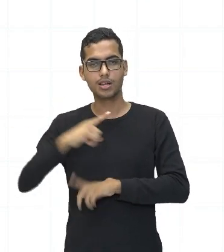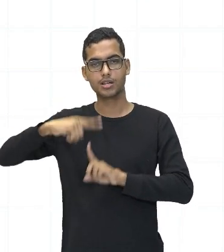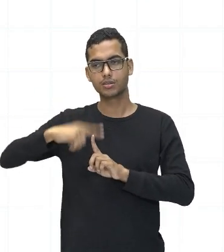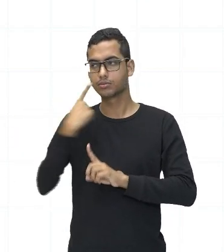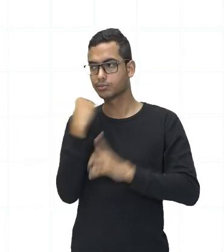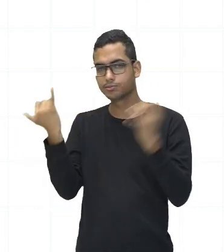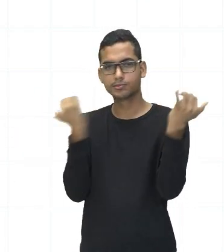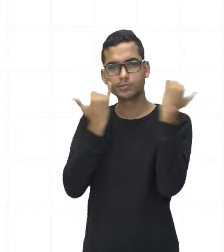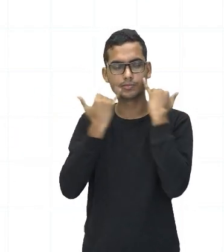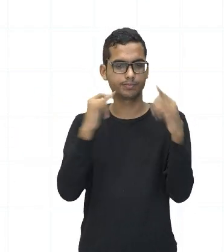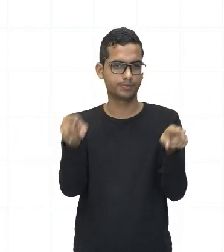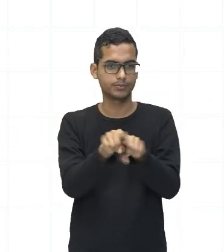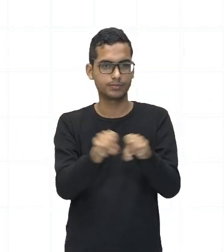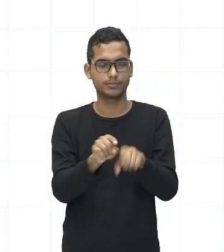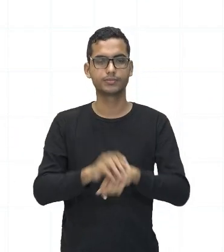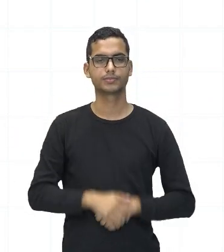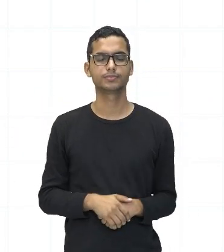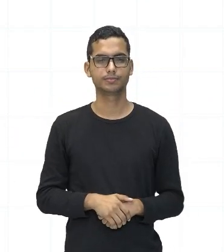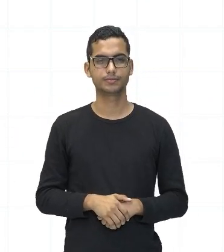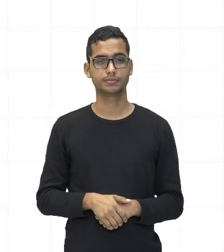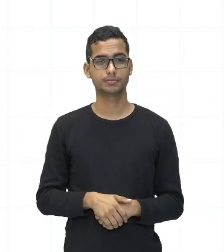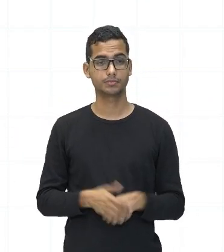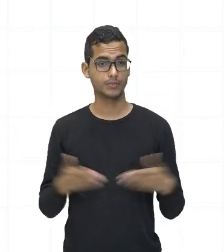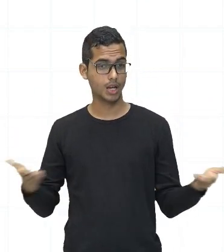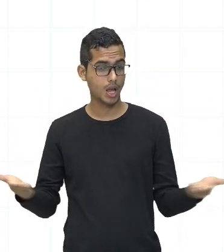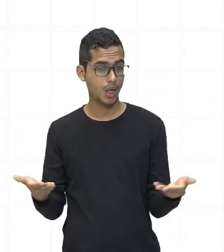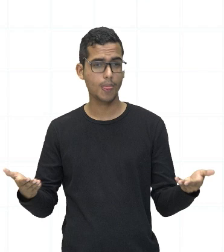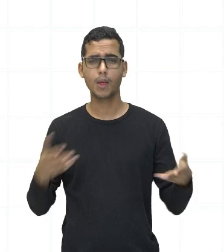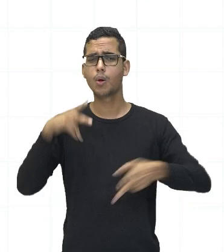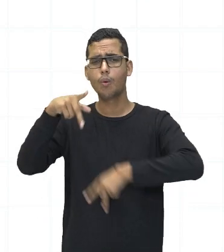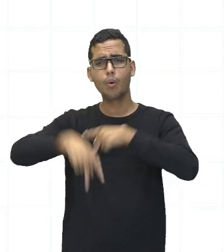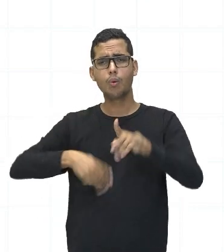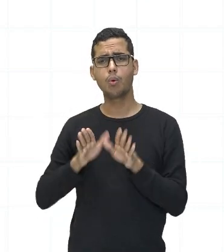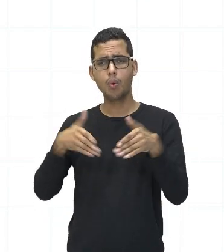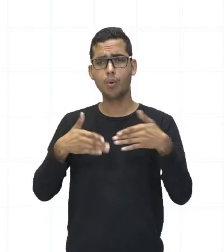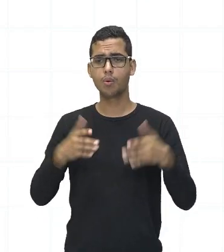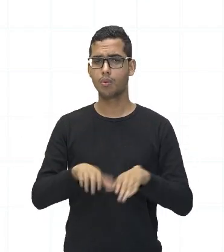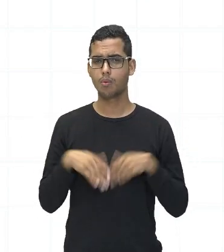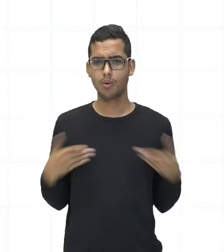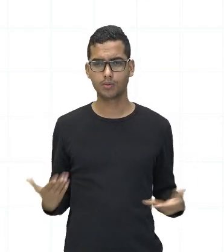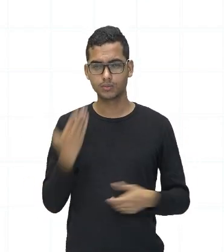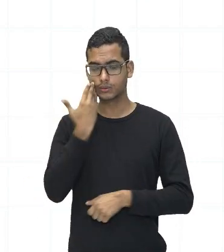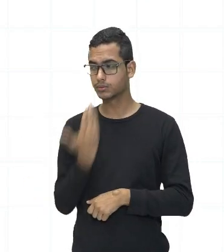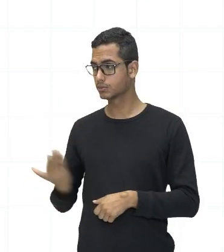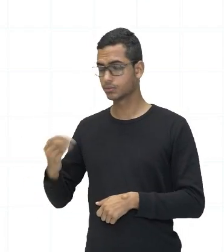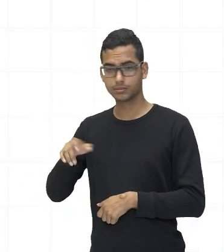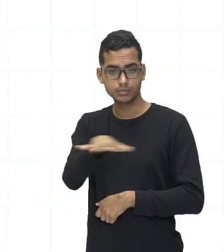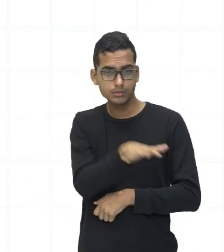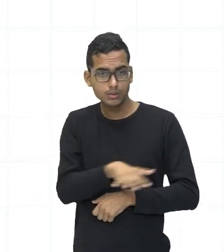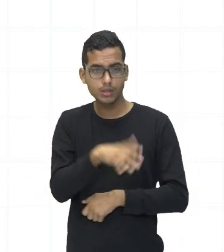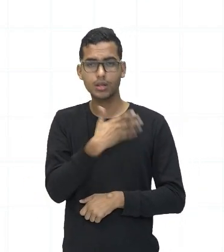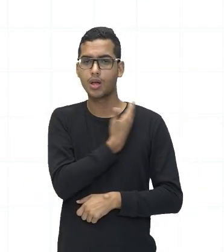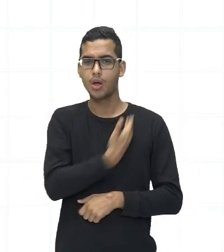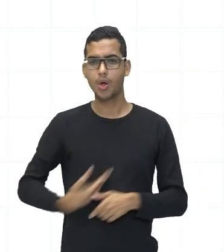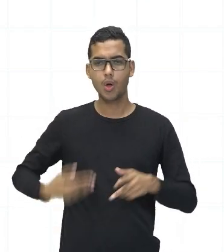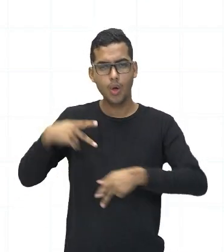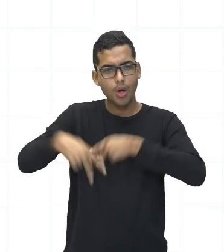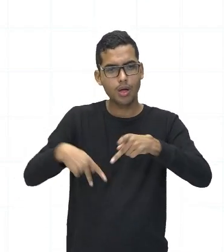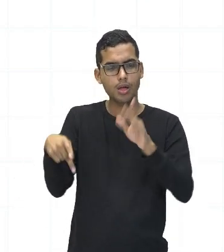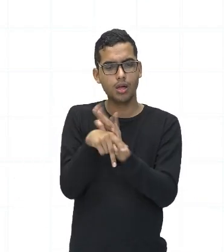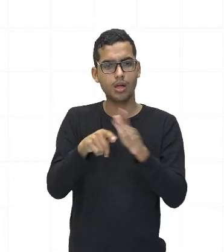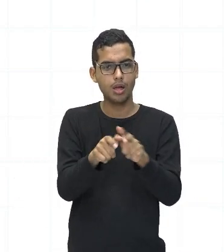E qual seria o público-alvo? Bom, é a população em geral, né? Se vai circular em espaço público, a população em geral deve